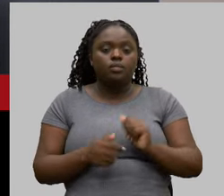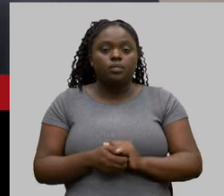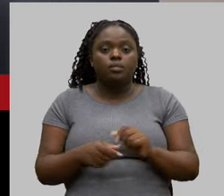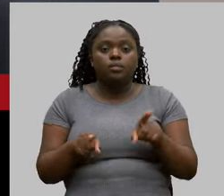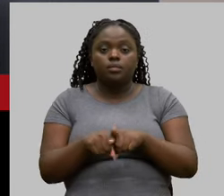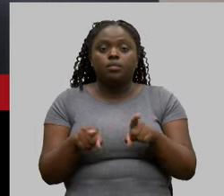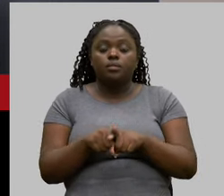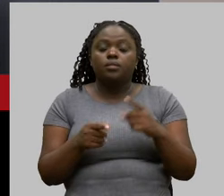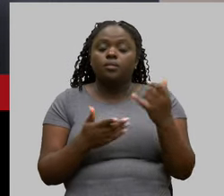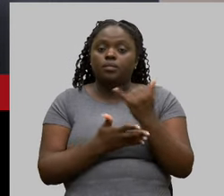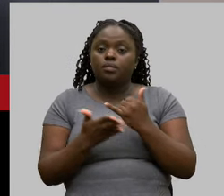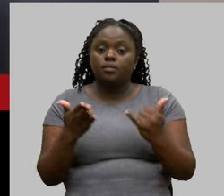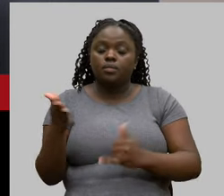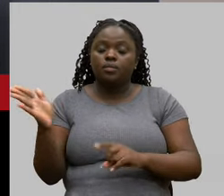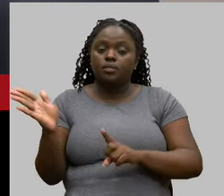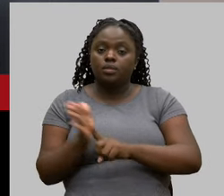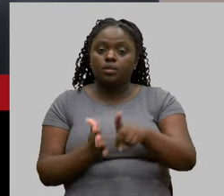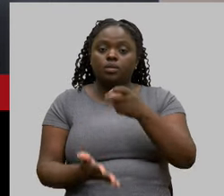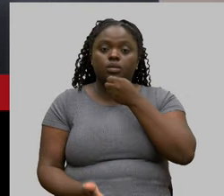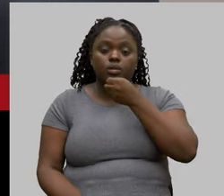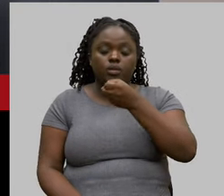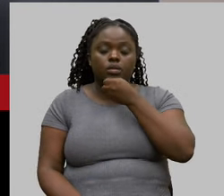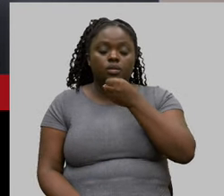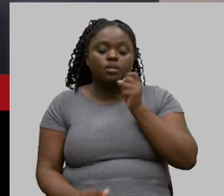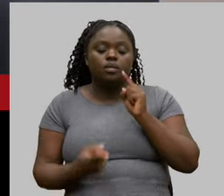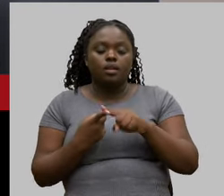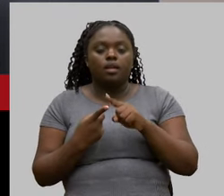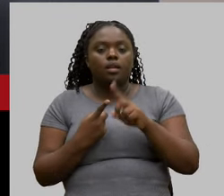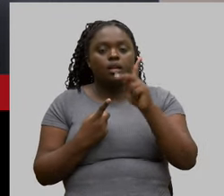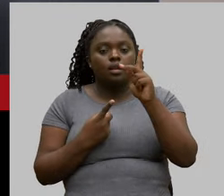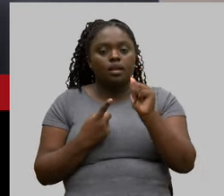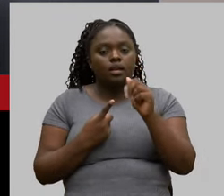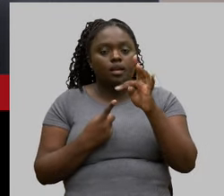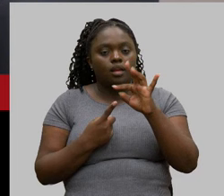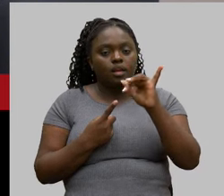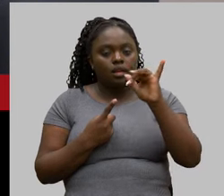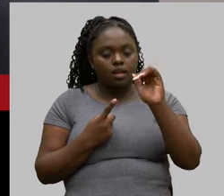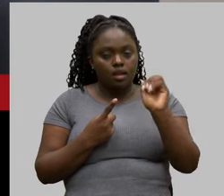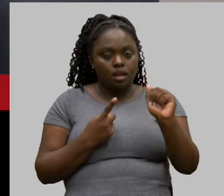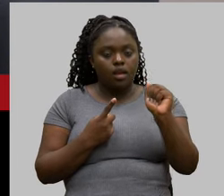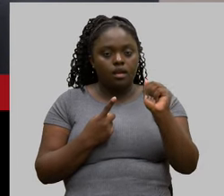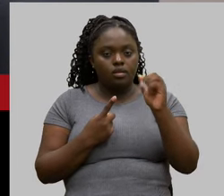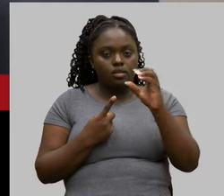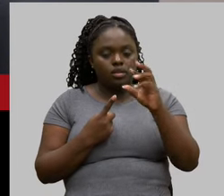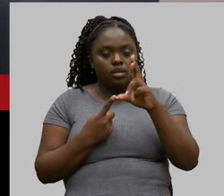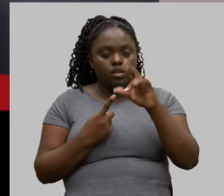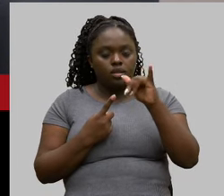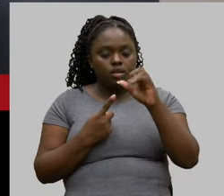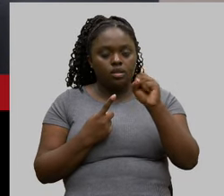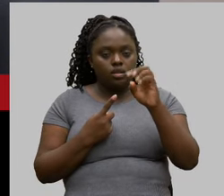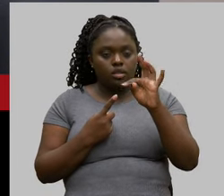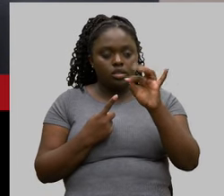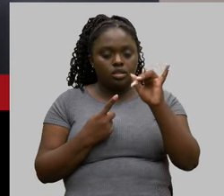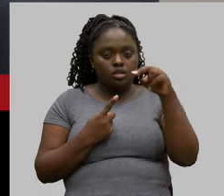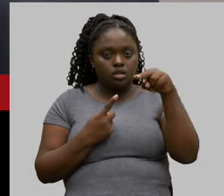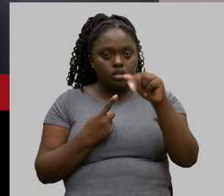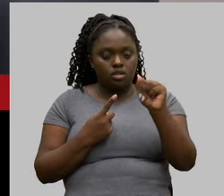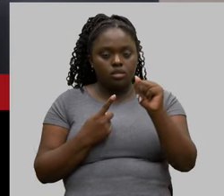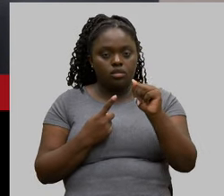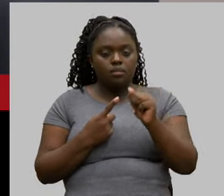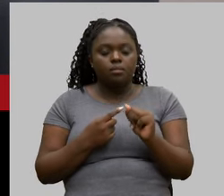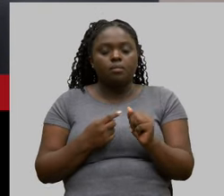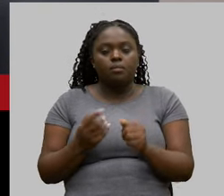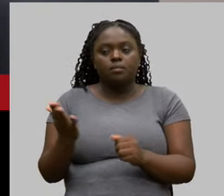pergunta no microfone Cátia Cristina Figueiredo Fonseca está conosco por favor